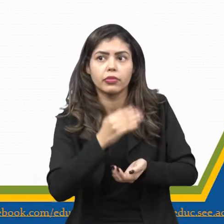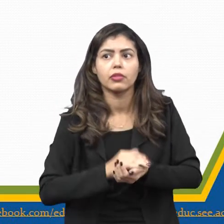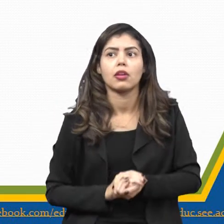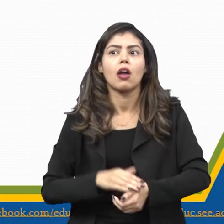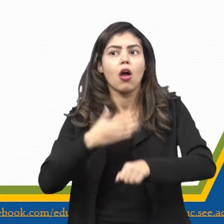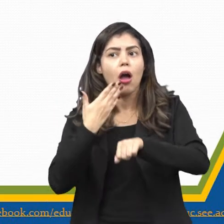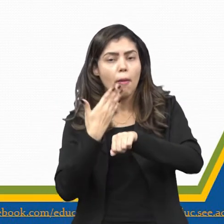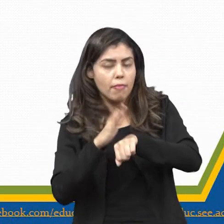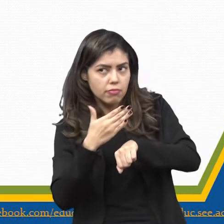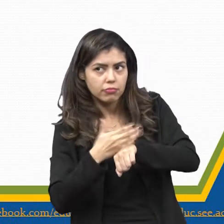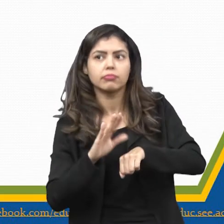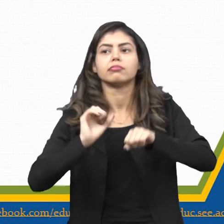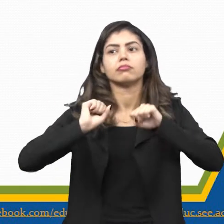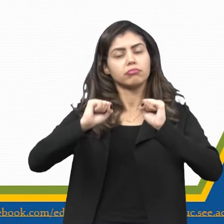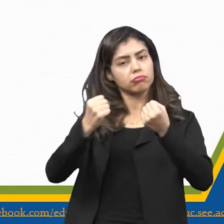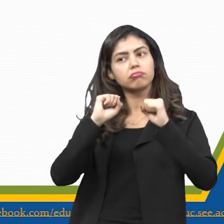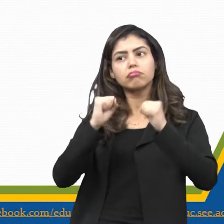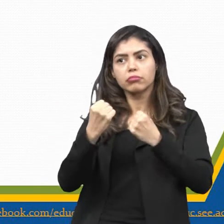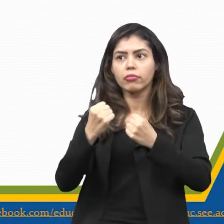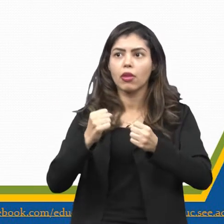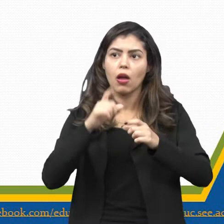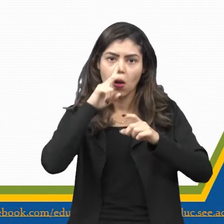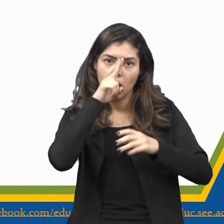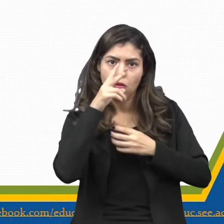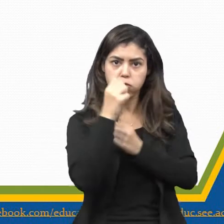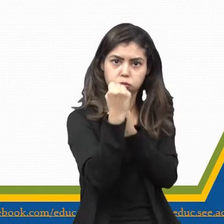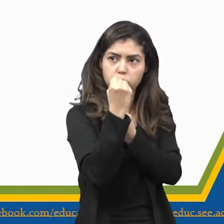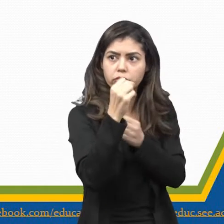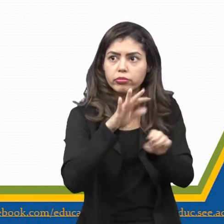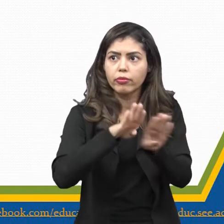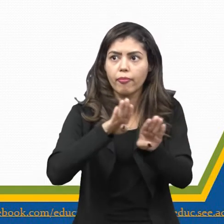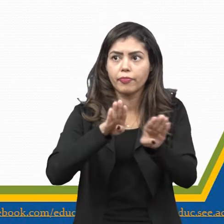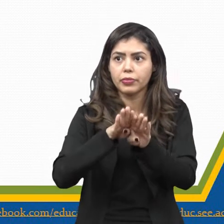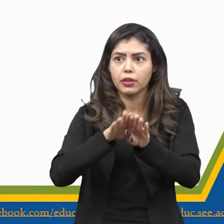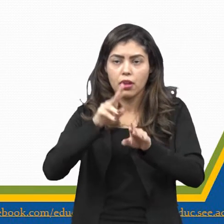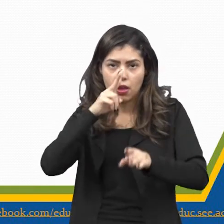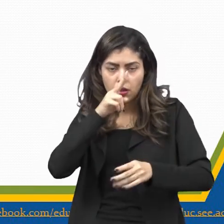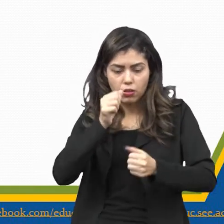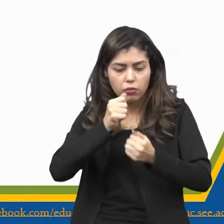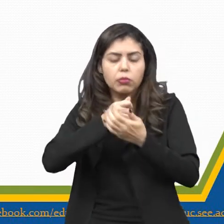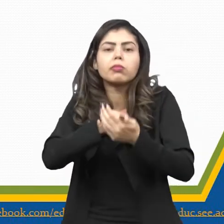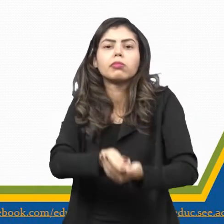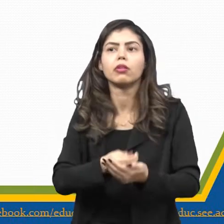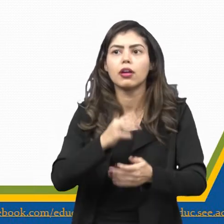exercício físico aumenta a força, a resistência e a flexibilidade física.